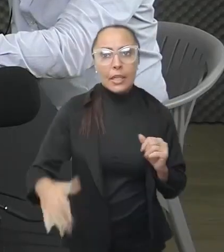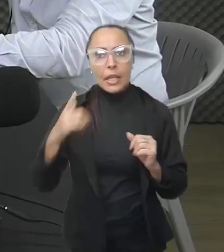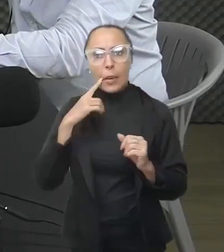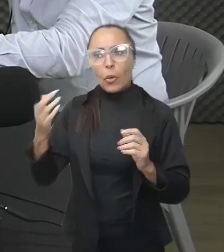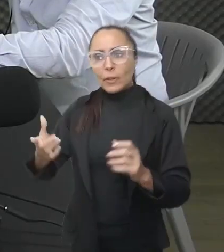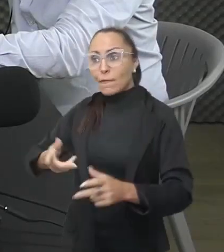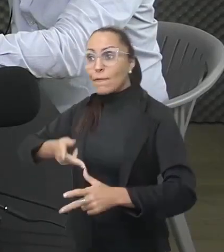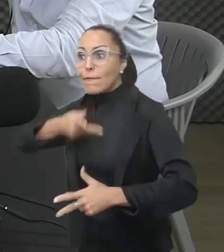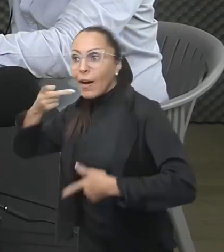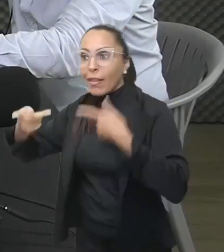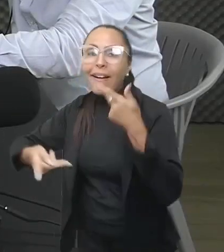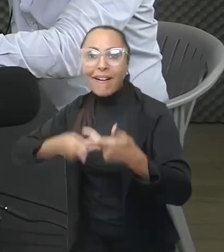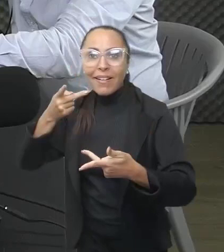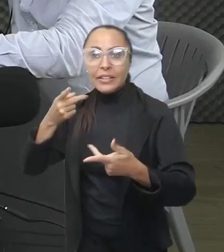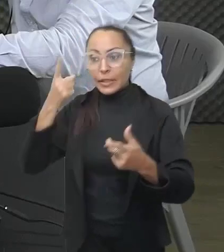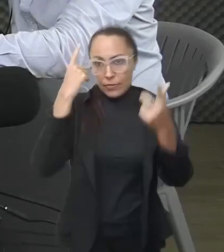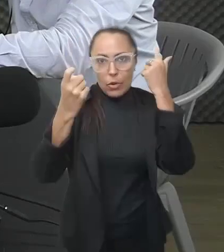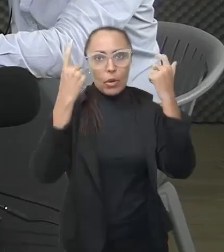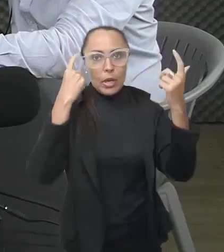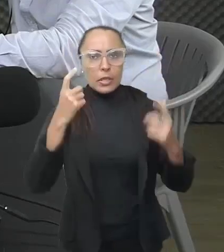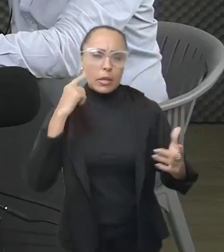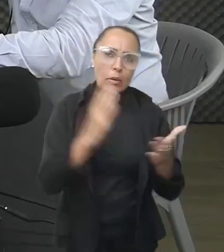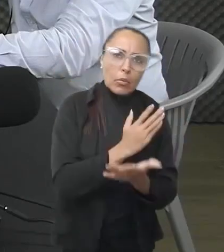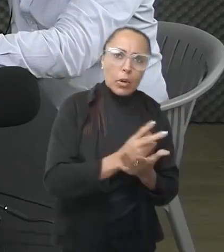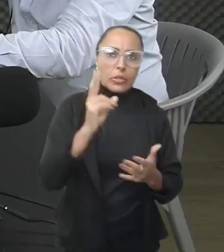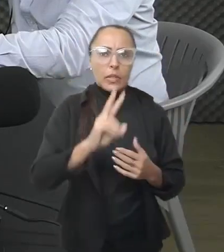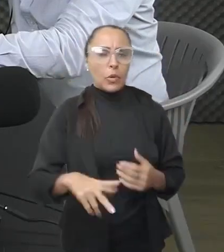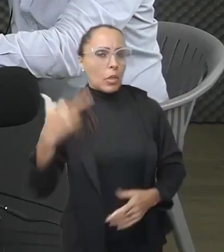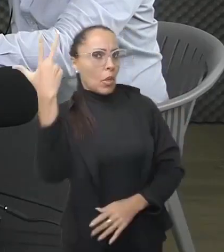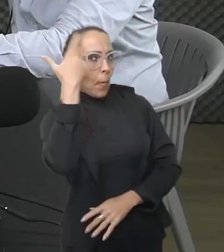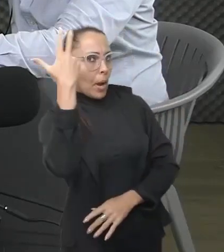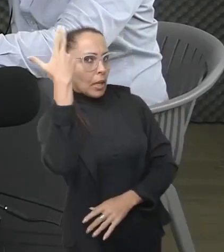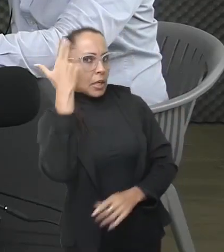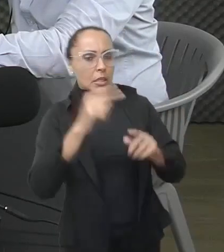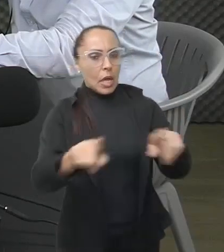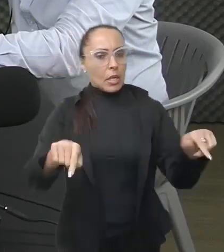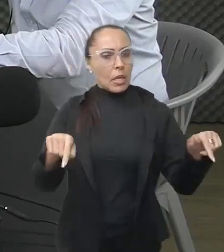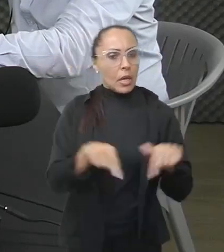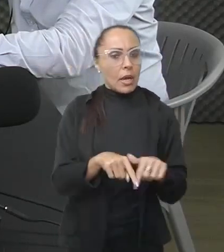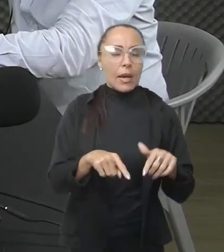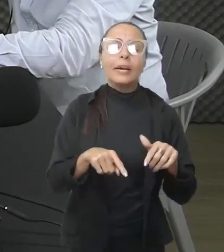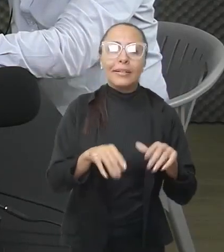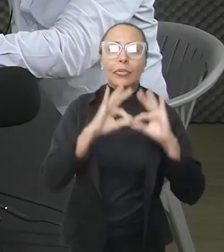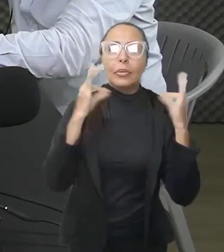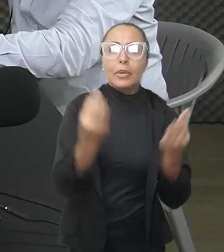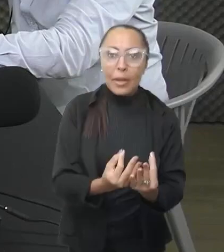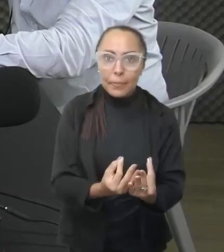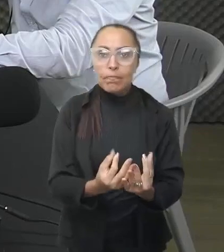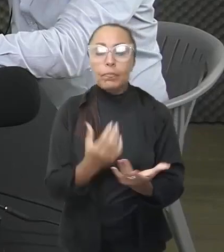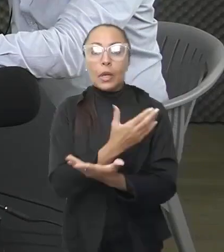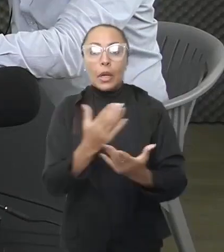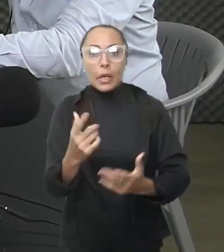um pouco daquela violência que muitas vezes foi normalizada dentro do seio familiar. E esse